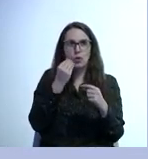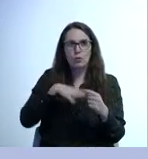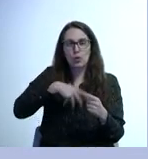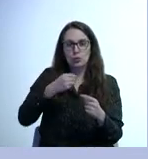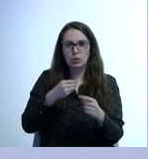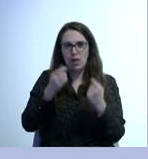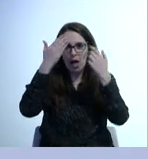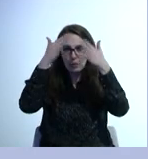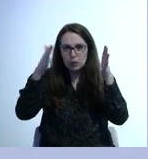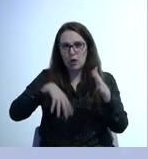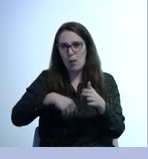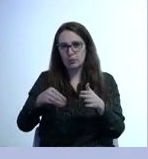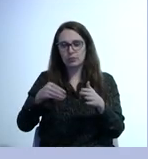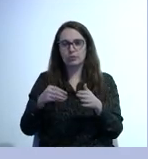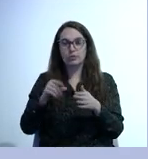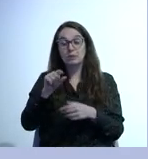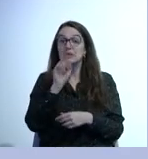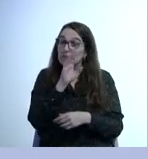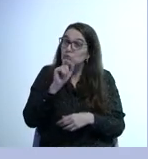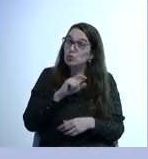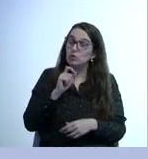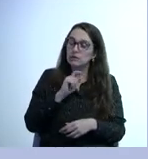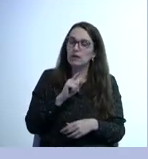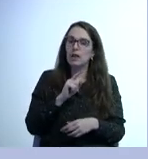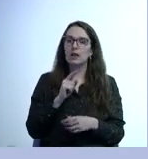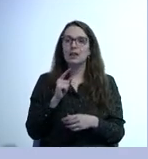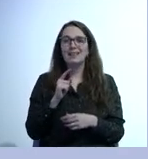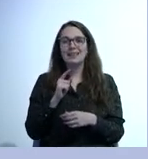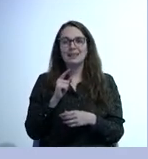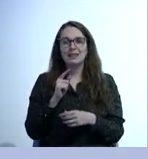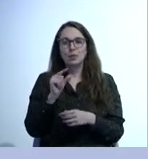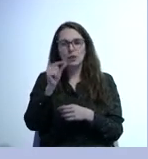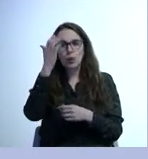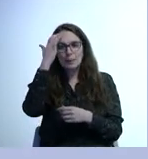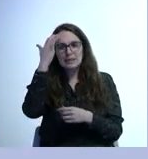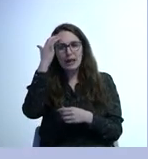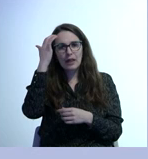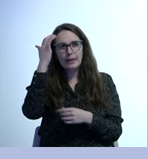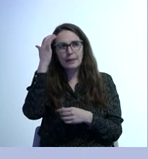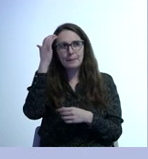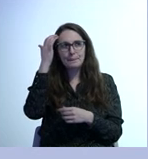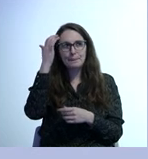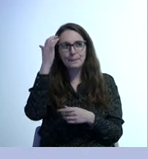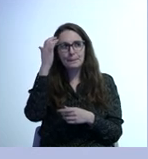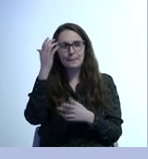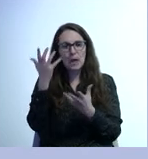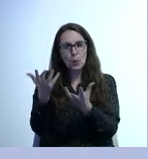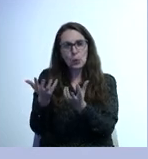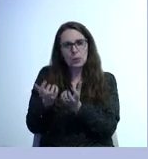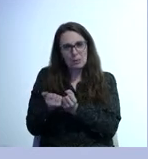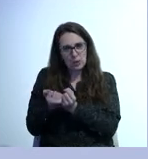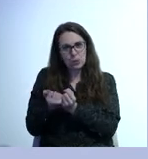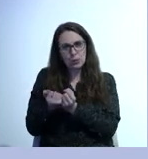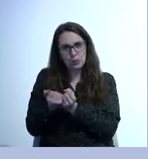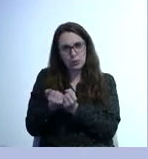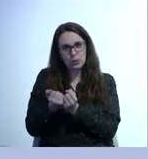de abertura e, se possível, de uma certa capacidade de acolhimento